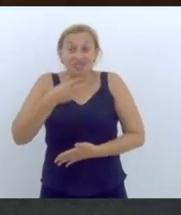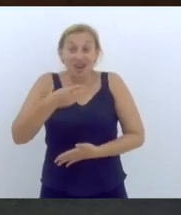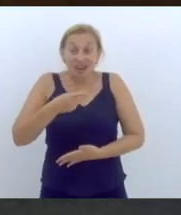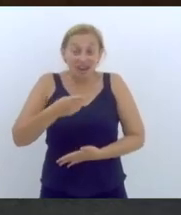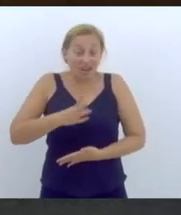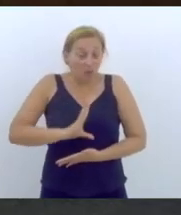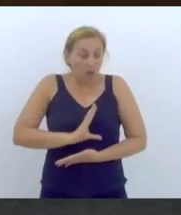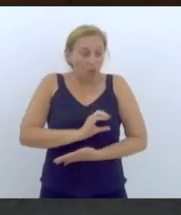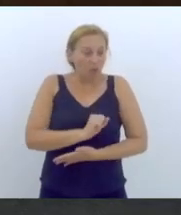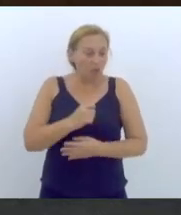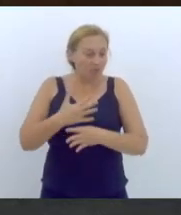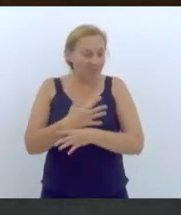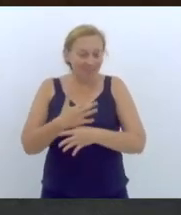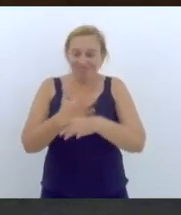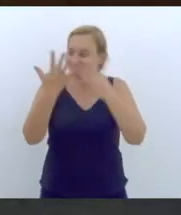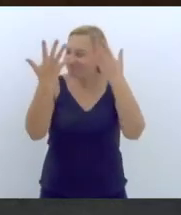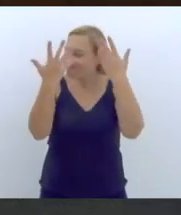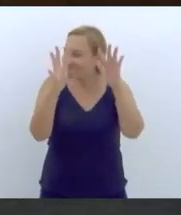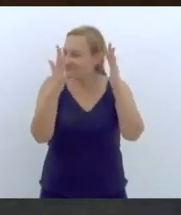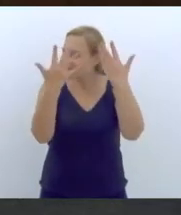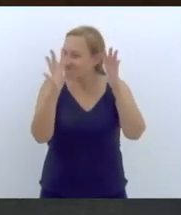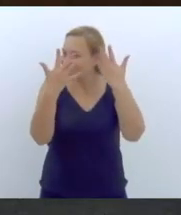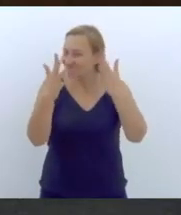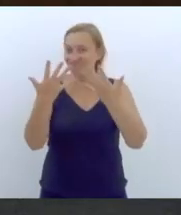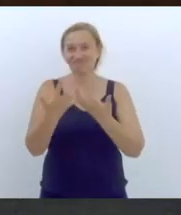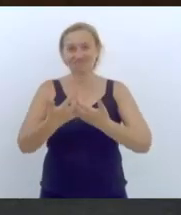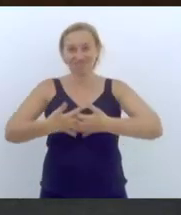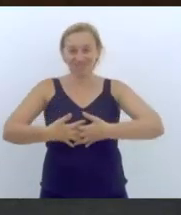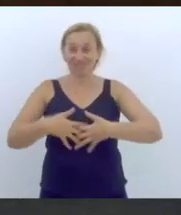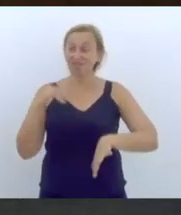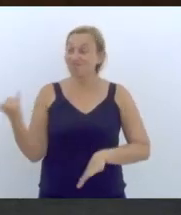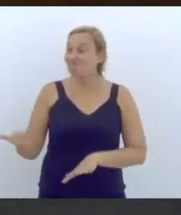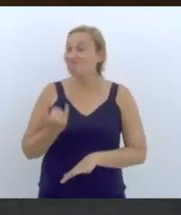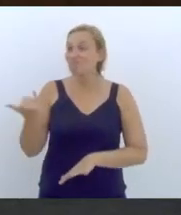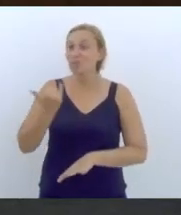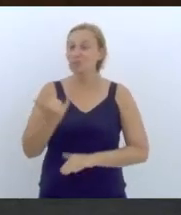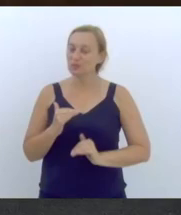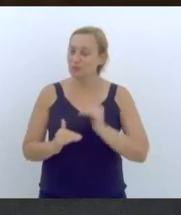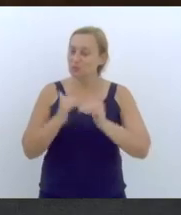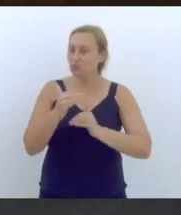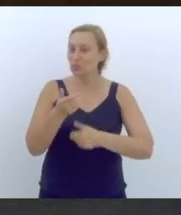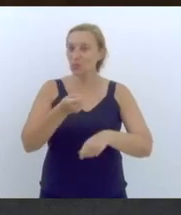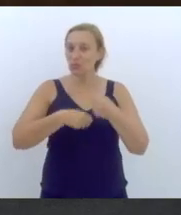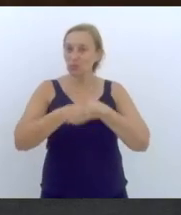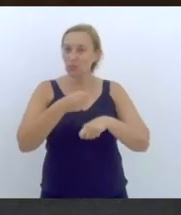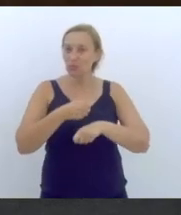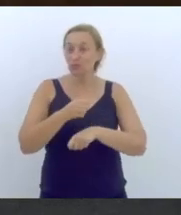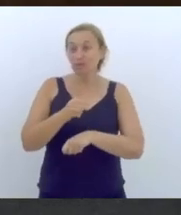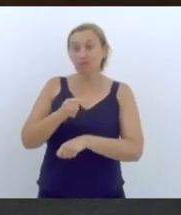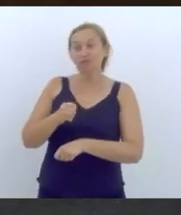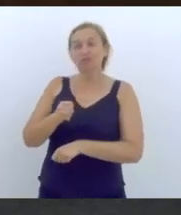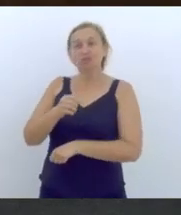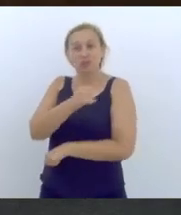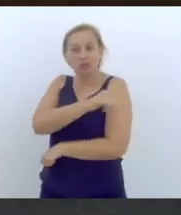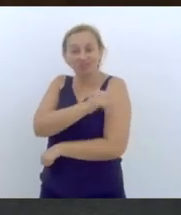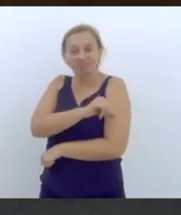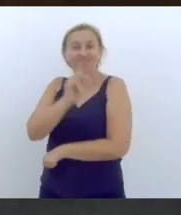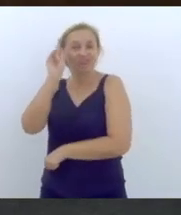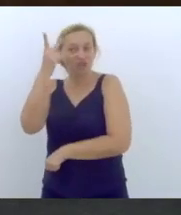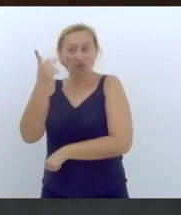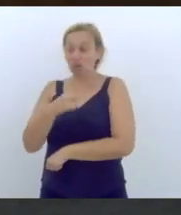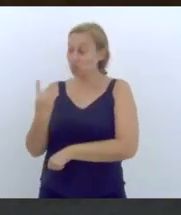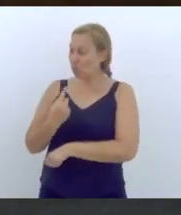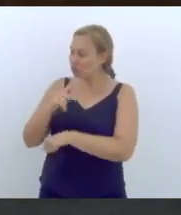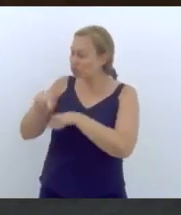pela cidade e parabenizar Petrópolis por sua importância no desenvolvimento econômico do Rio de Janeiro e também na história do nosso